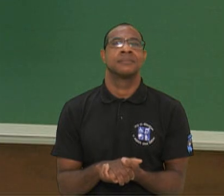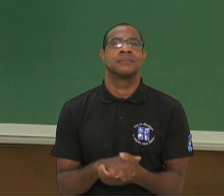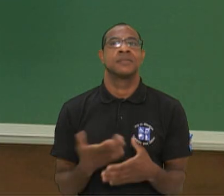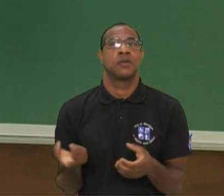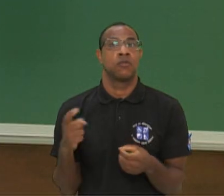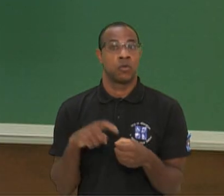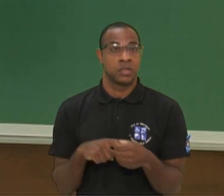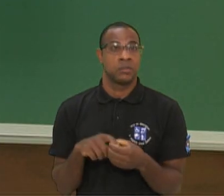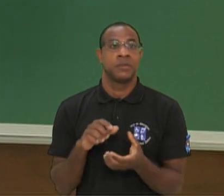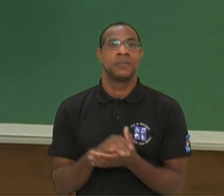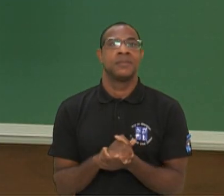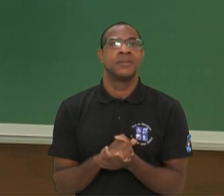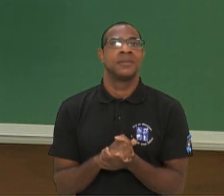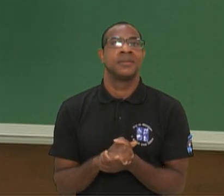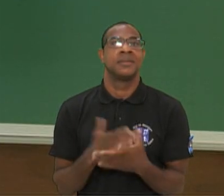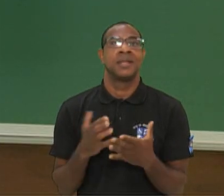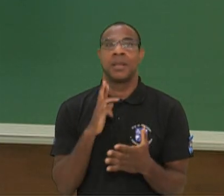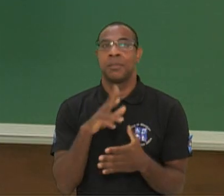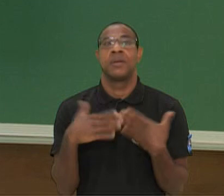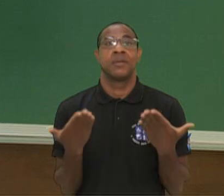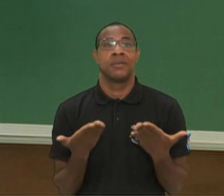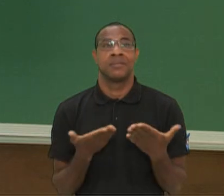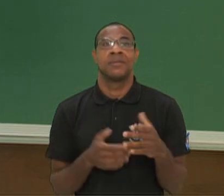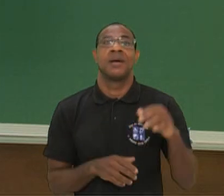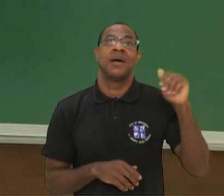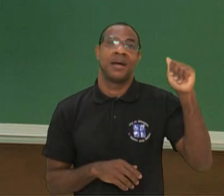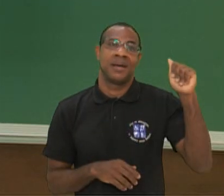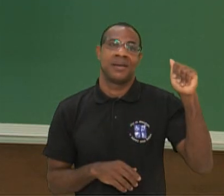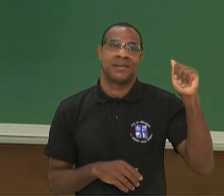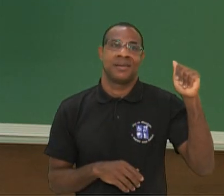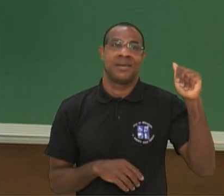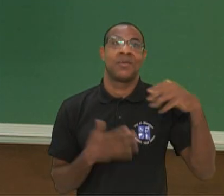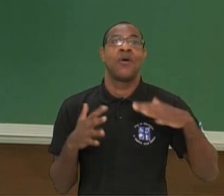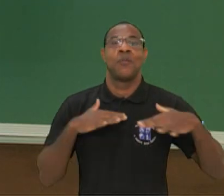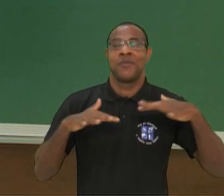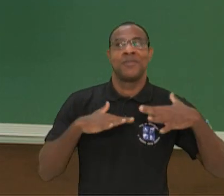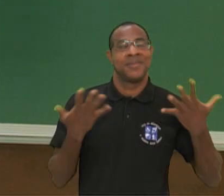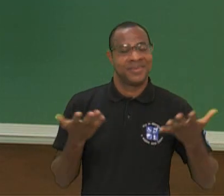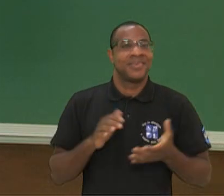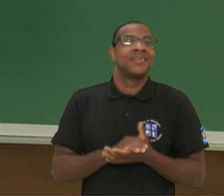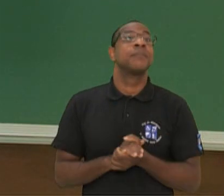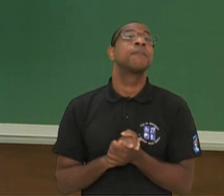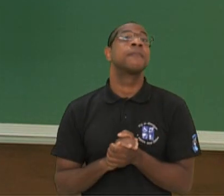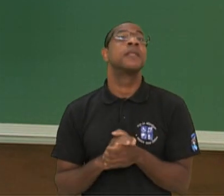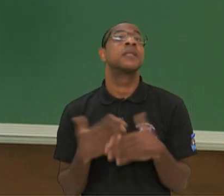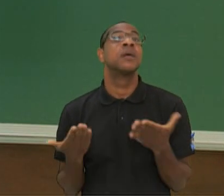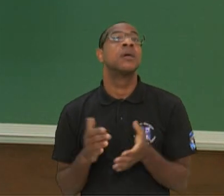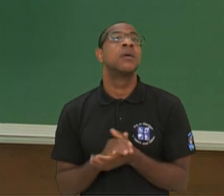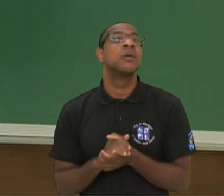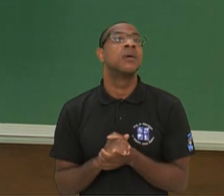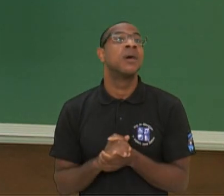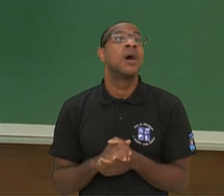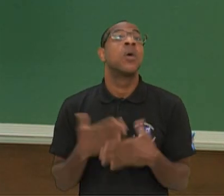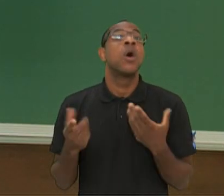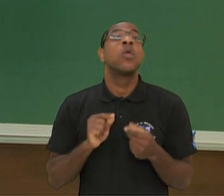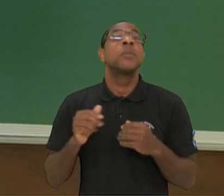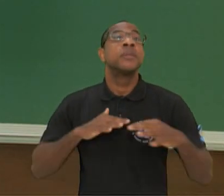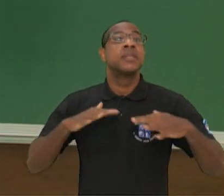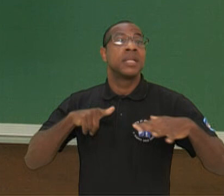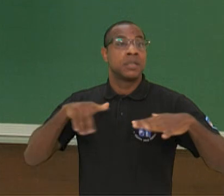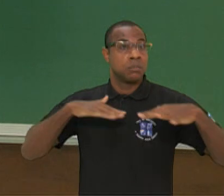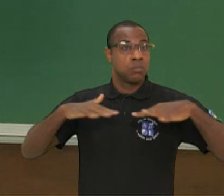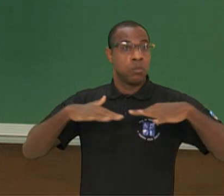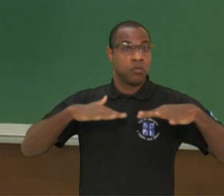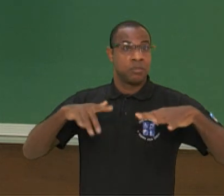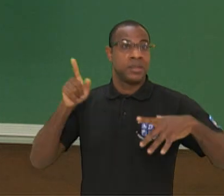Estamos de volta e a resposta correta é o forehand. E agora, qual é o nome desse golpe?